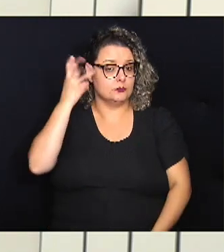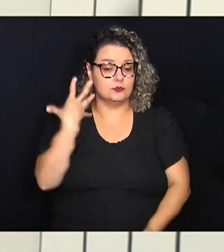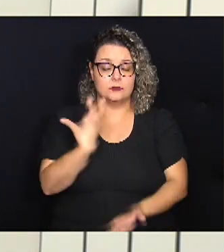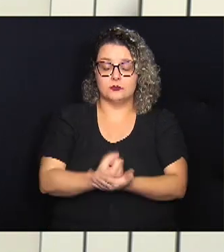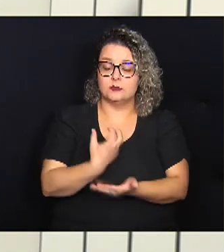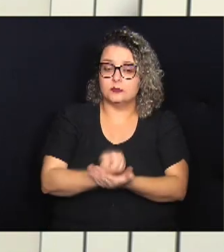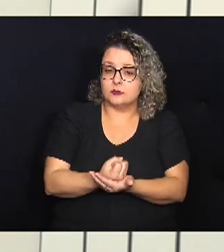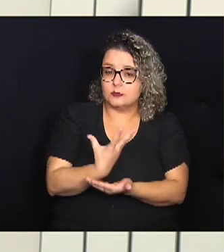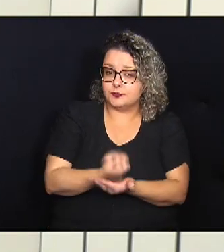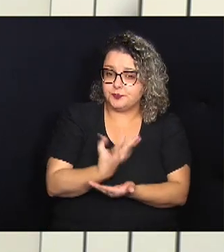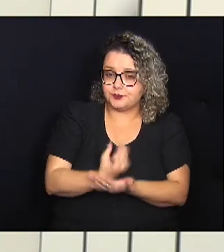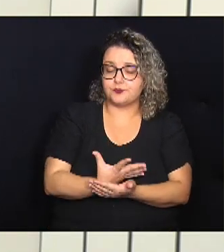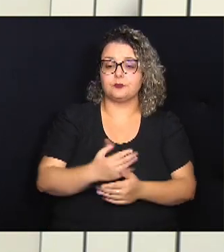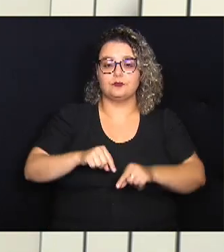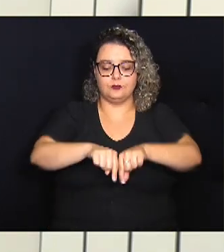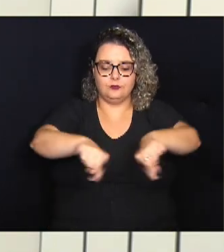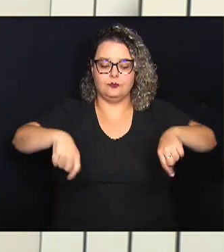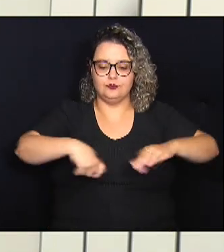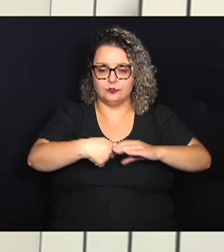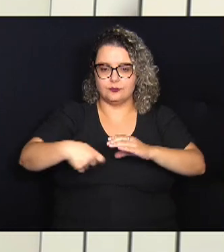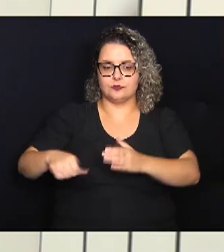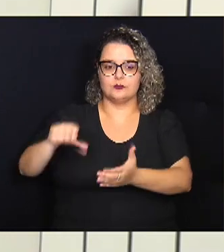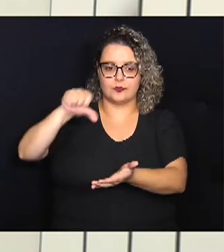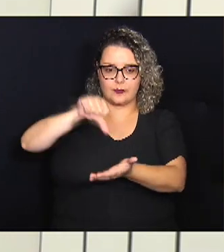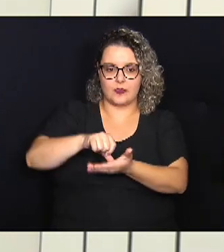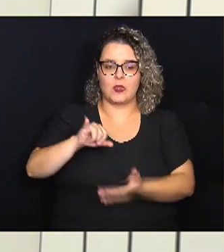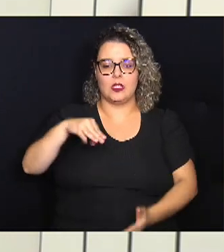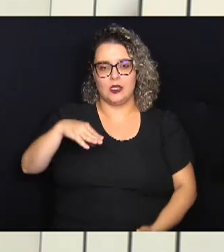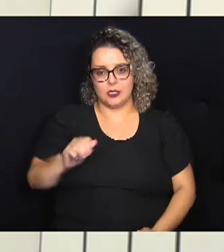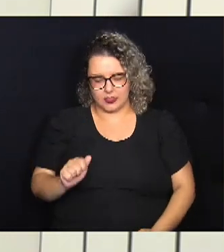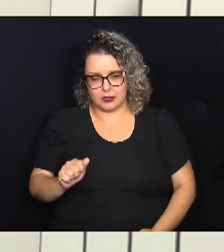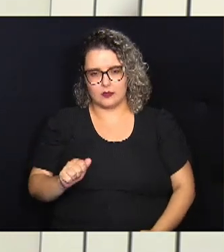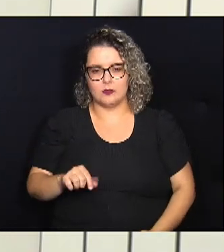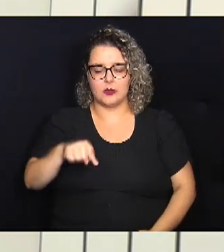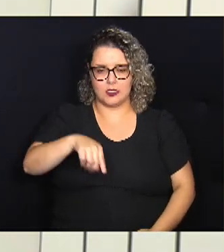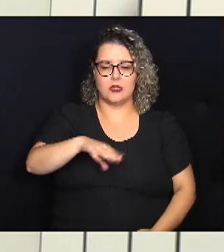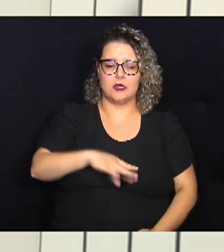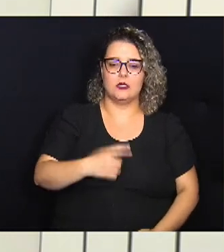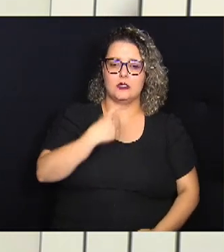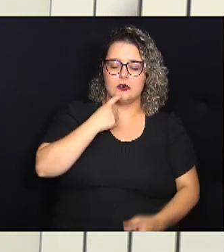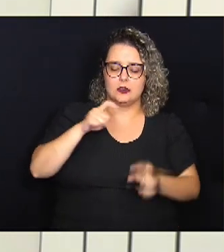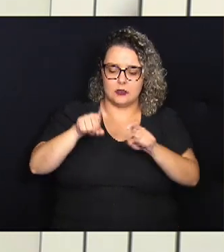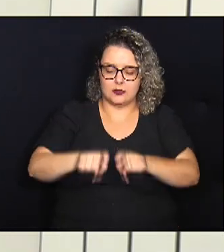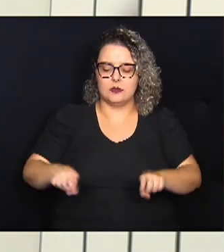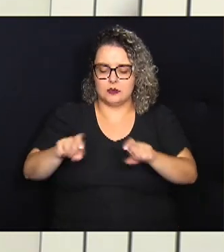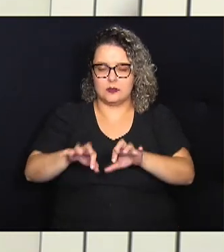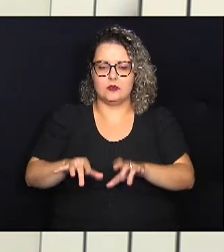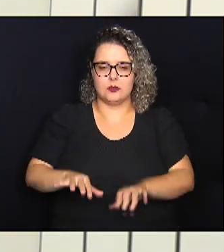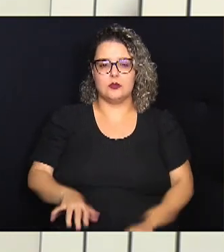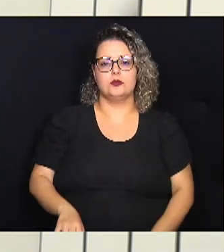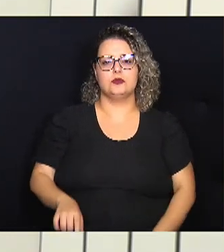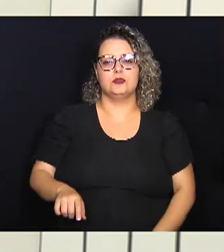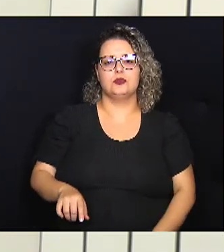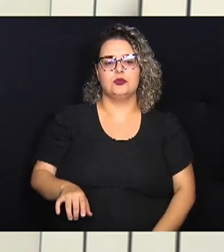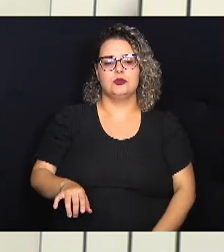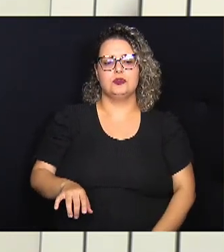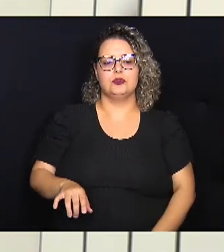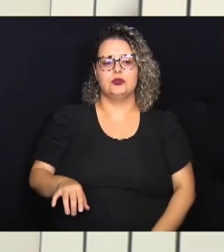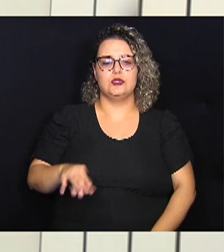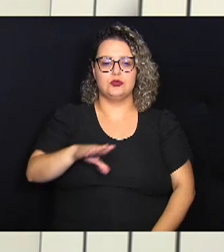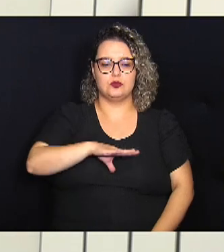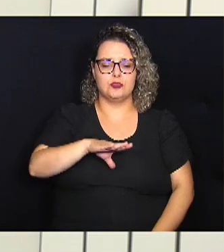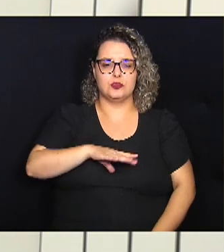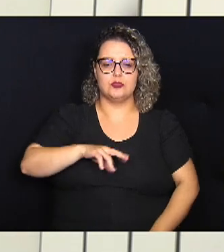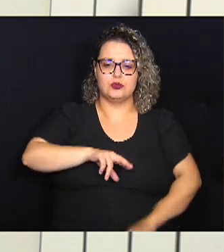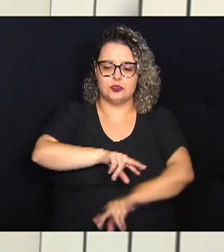podcamp.ima.sp.gov.br. O estúdio fica na sede da IMA, aqui em Campinas, a informática de municípios associados. O Podcamp conta